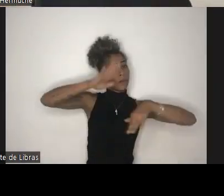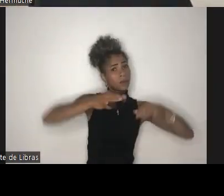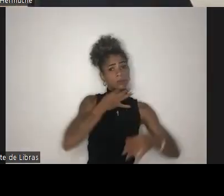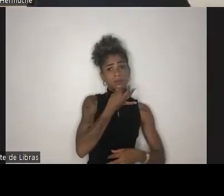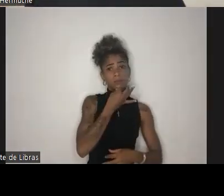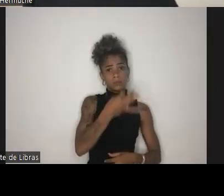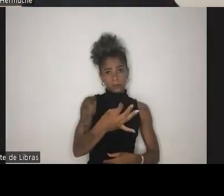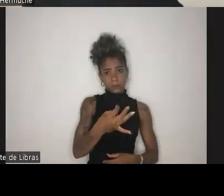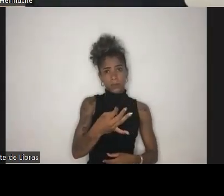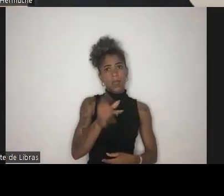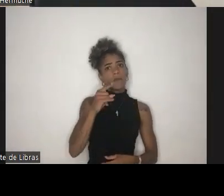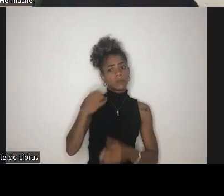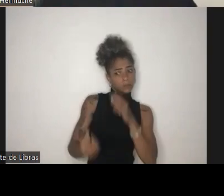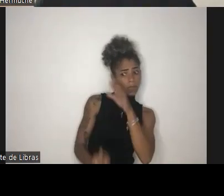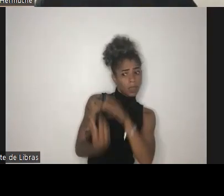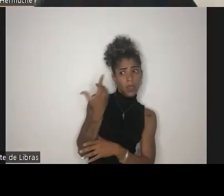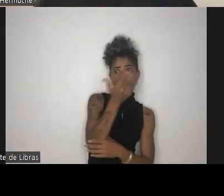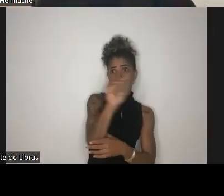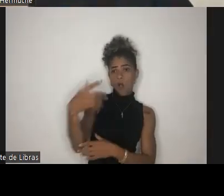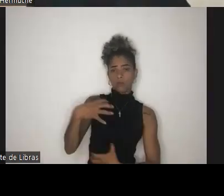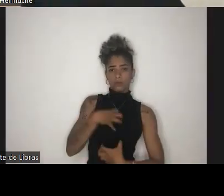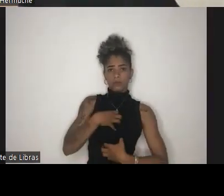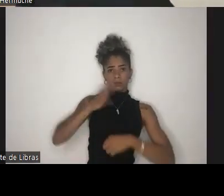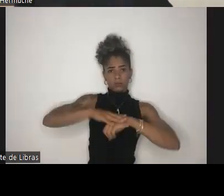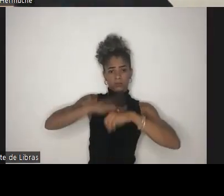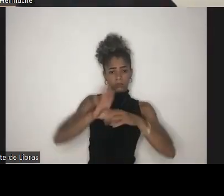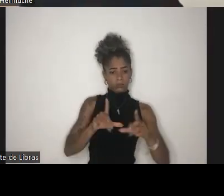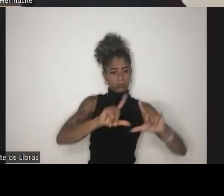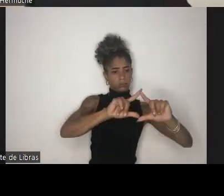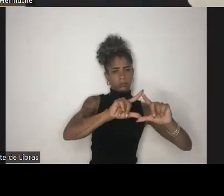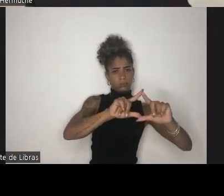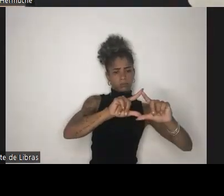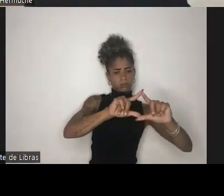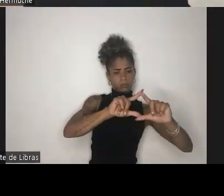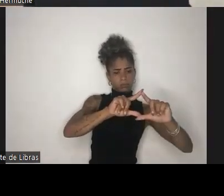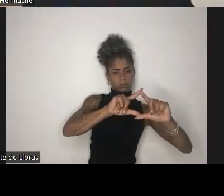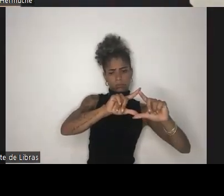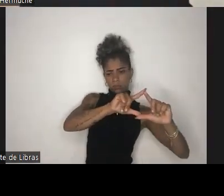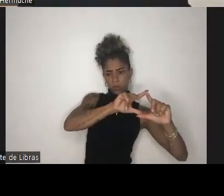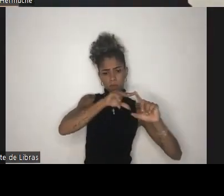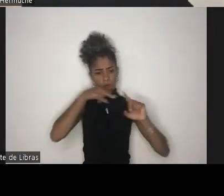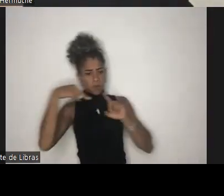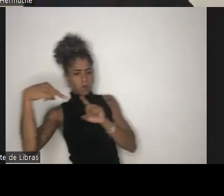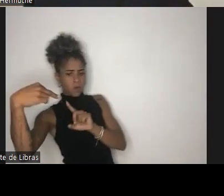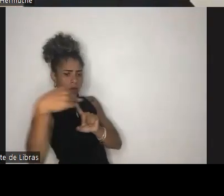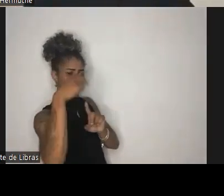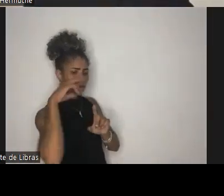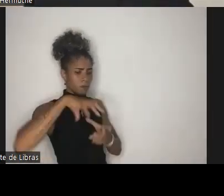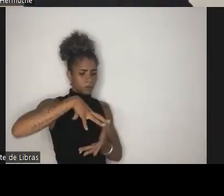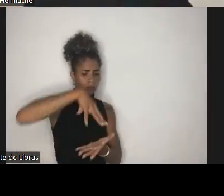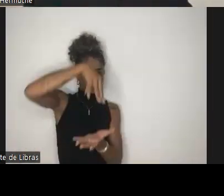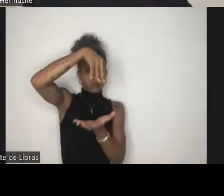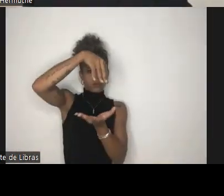você gera outras formas dentro dessa dessa visão plana né então cabe a nós decidir